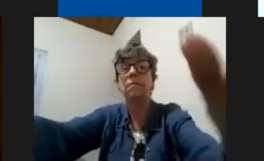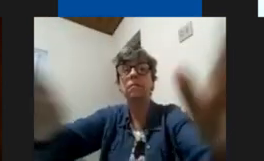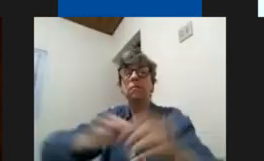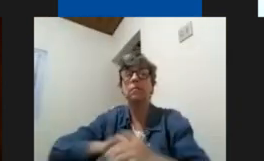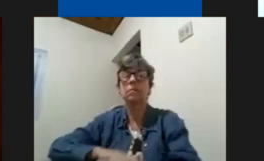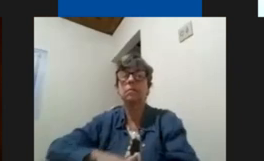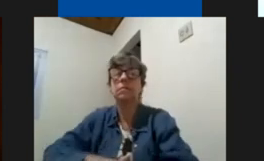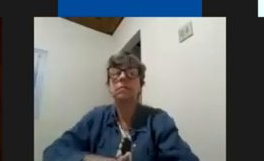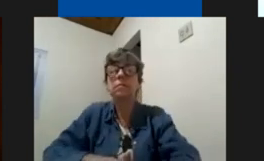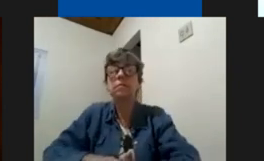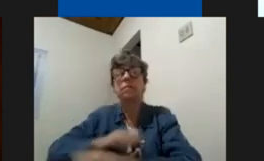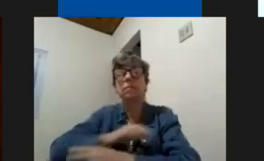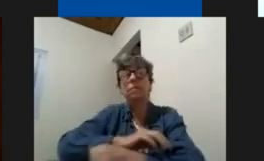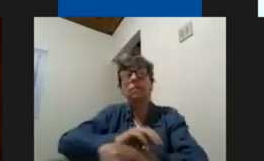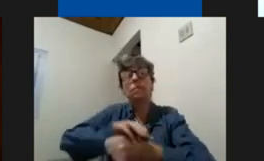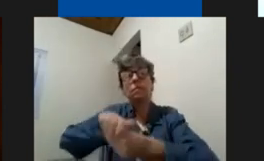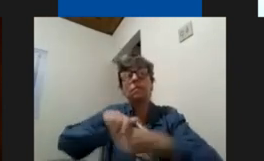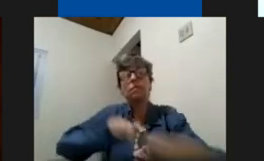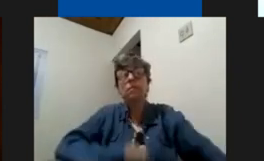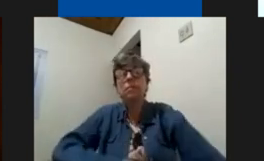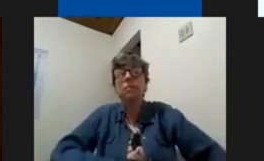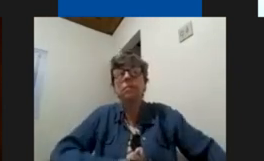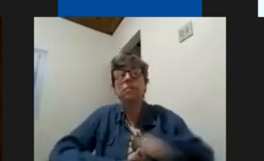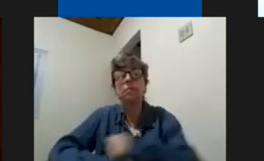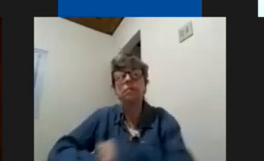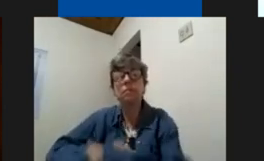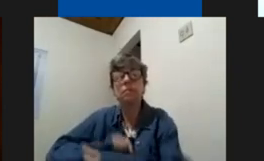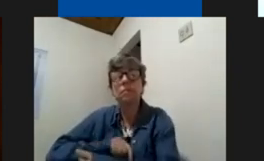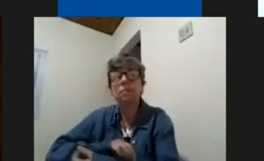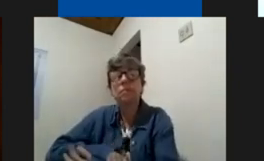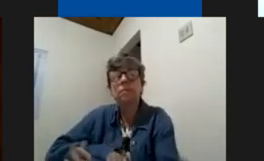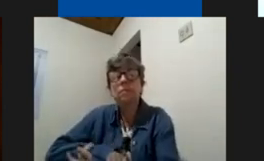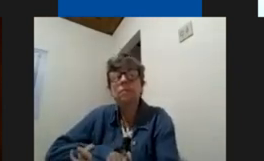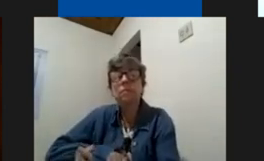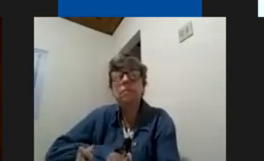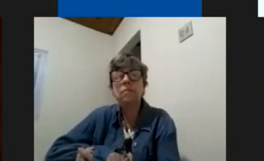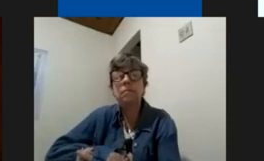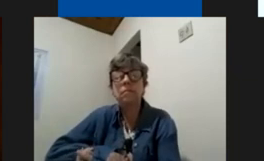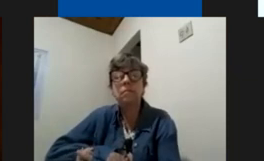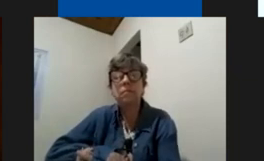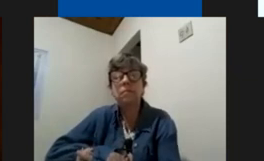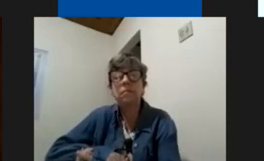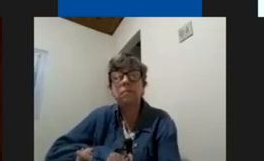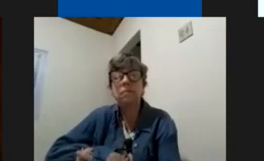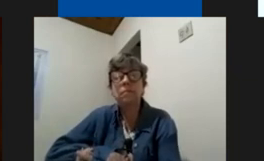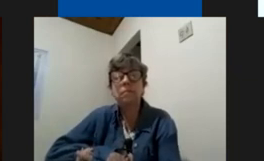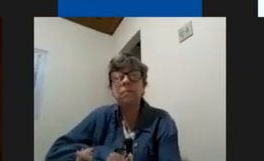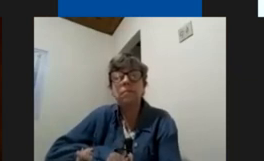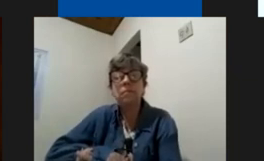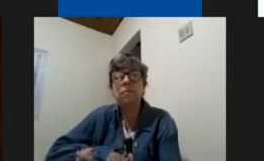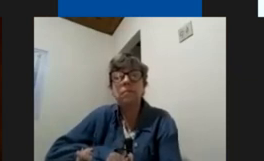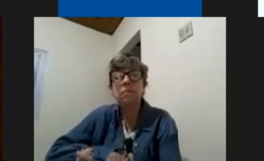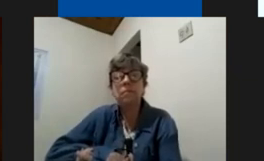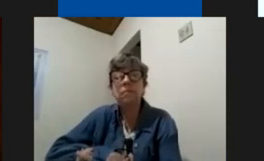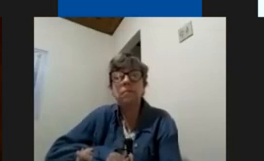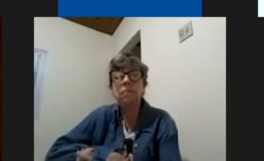maravilhosa. Obrigado, Alessandra. Eu aproveito até para pedir para você, né, se a sua cliente topar, você já grava